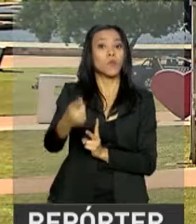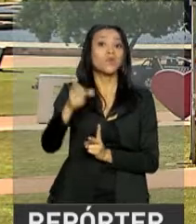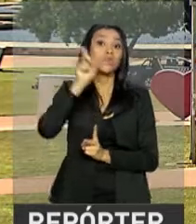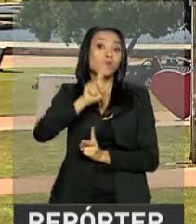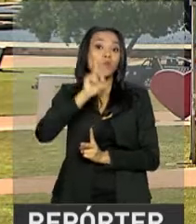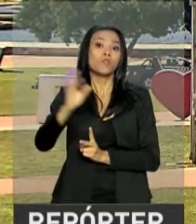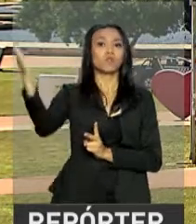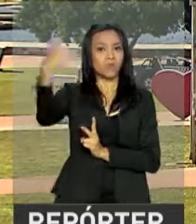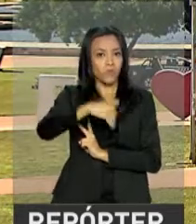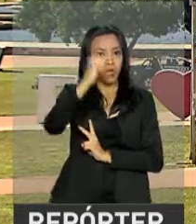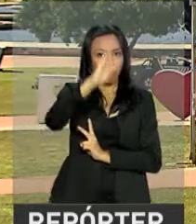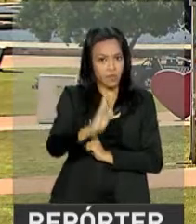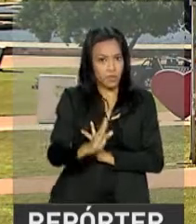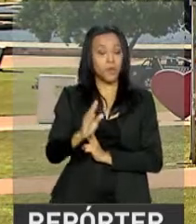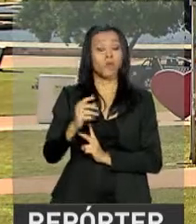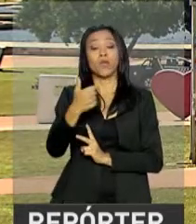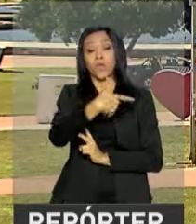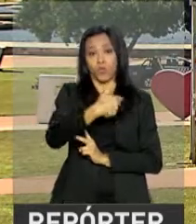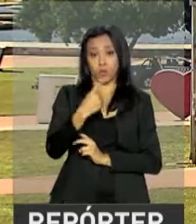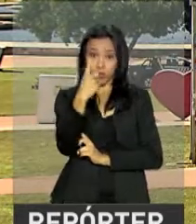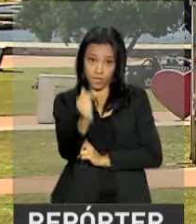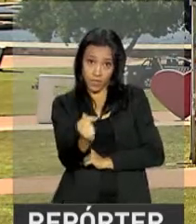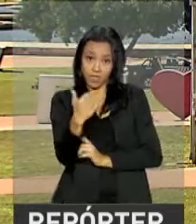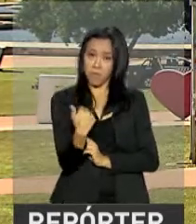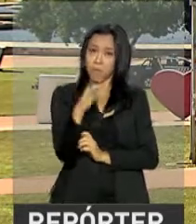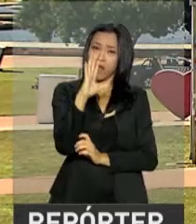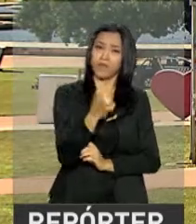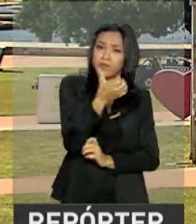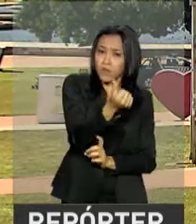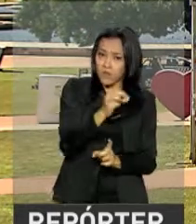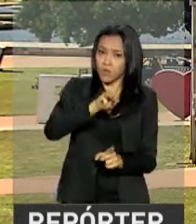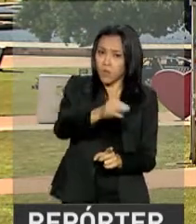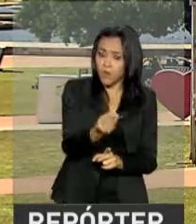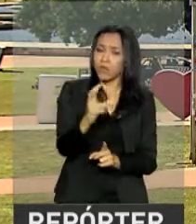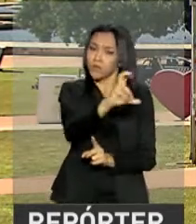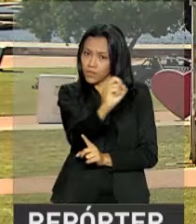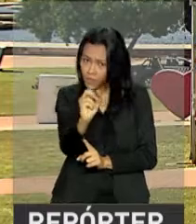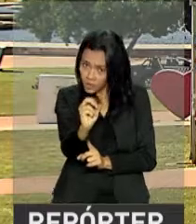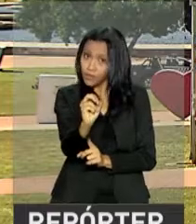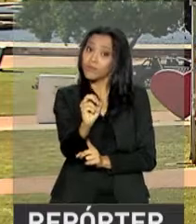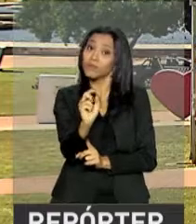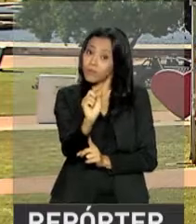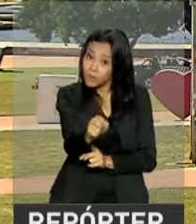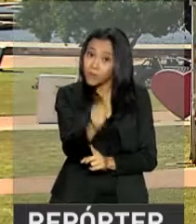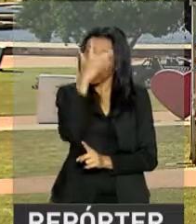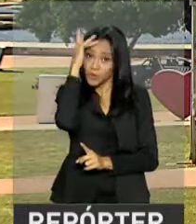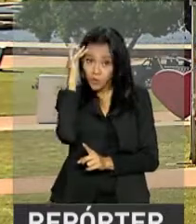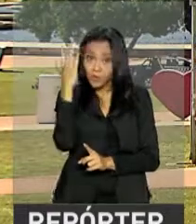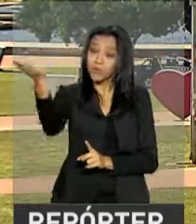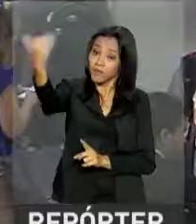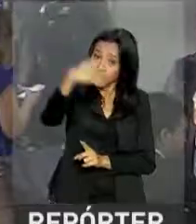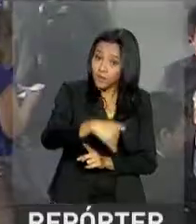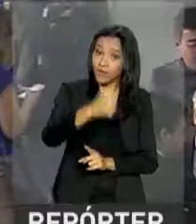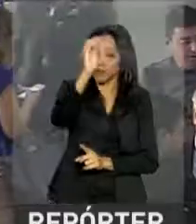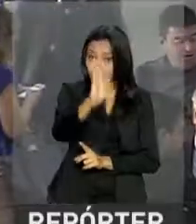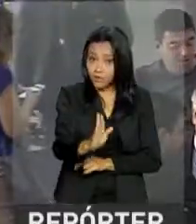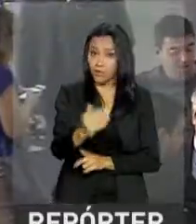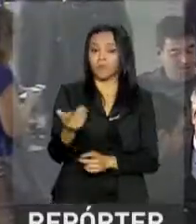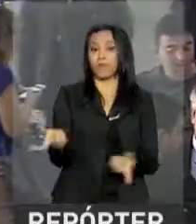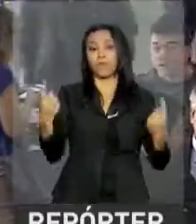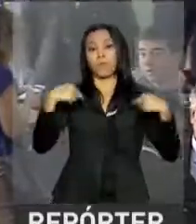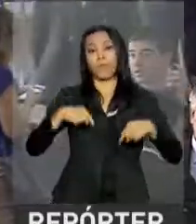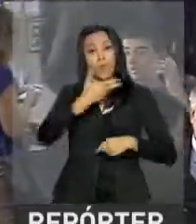Estados Unidos. Em 2017, mais de 6 milhões e meio de estrangeiros estiveram no Brasil. O